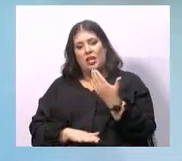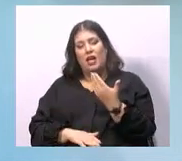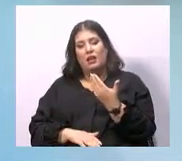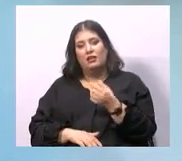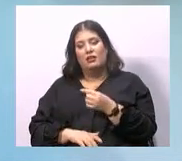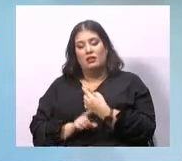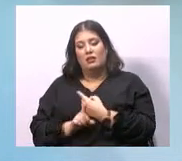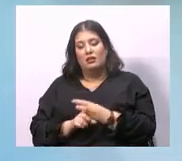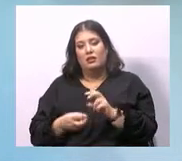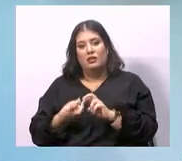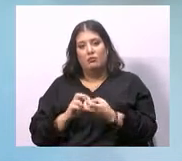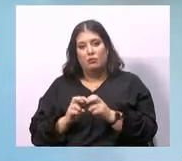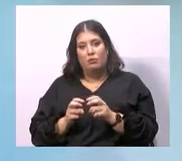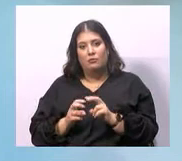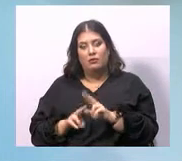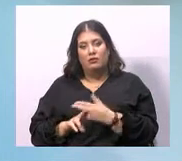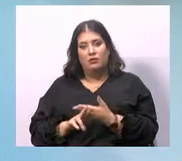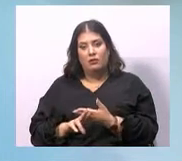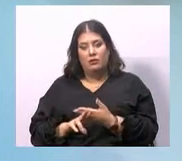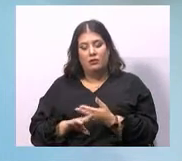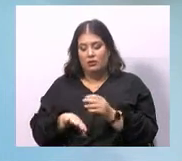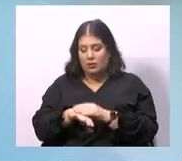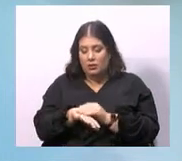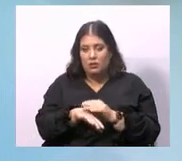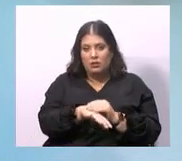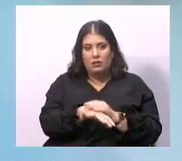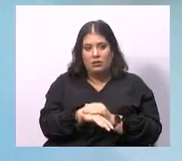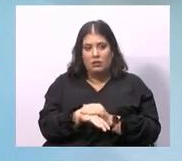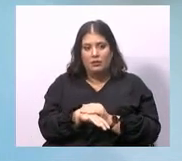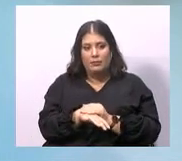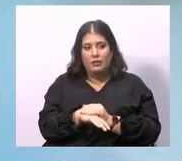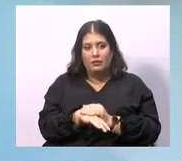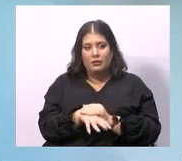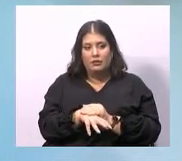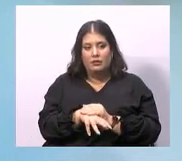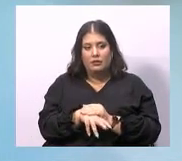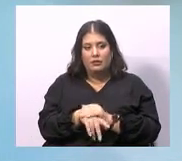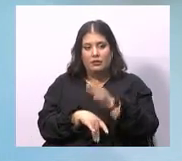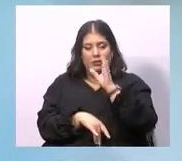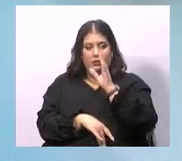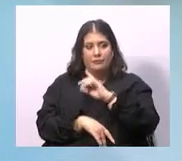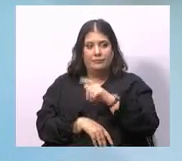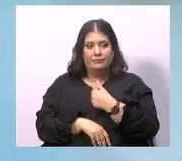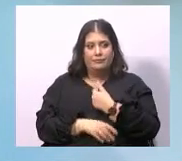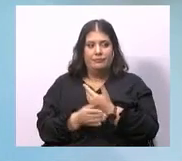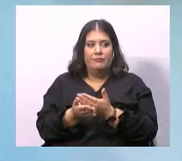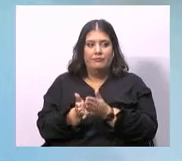resistências na pele e no corpo humano, como é lógico, se estivermos a